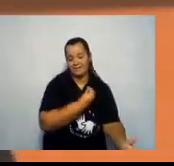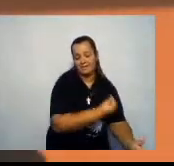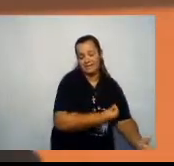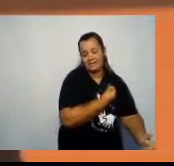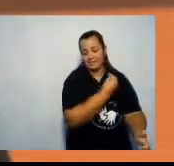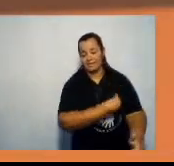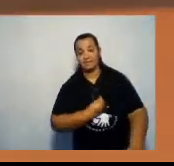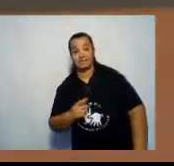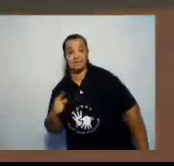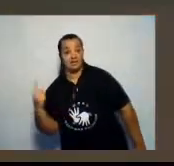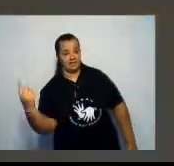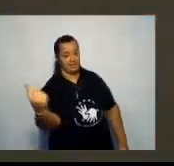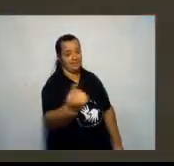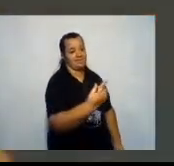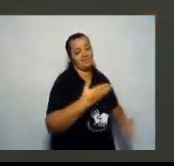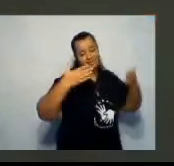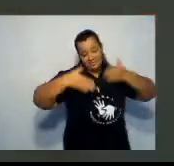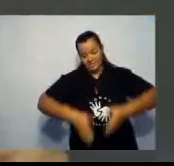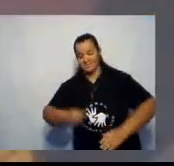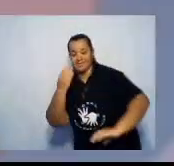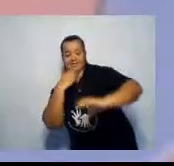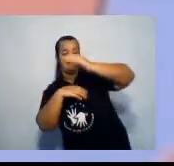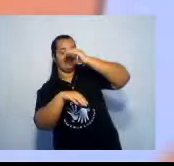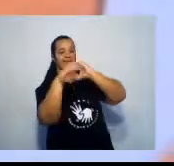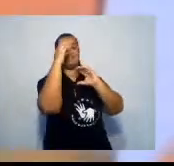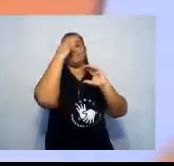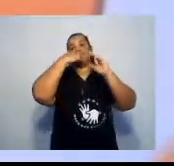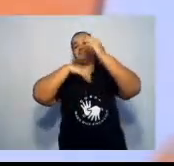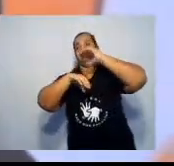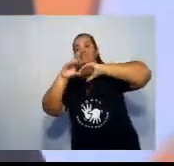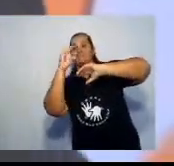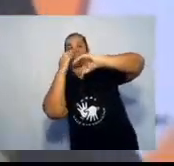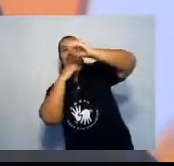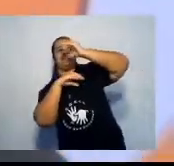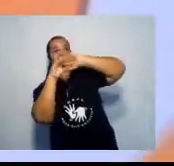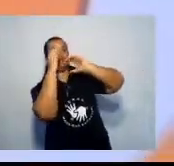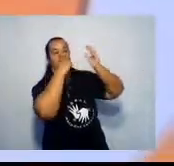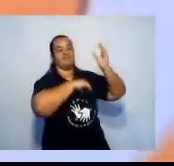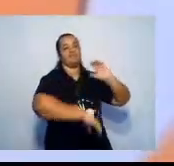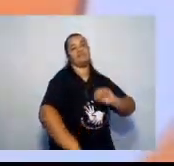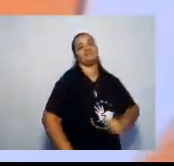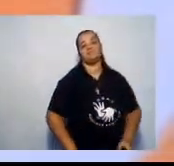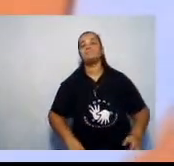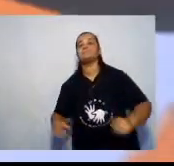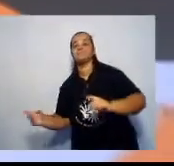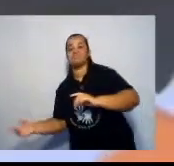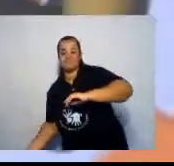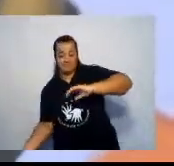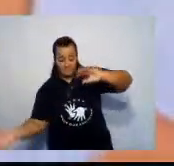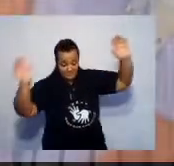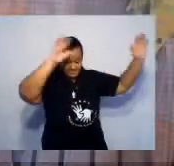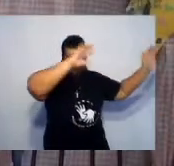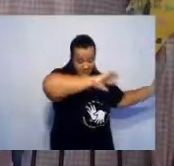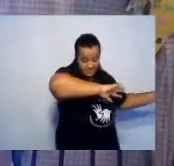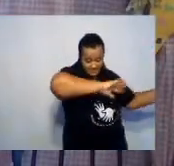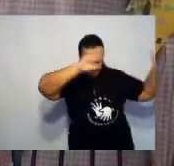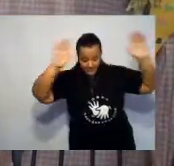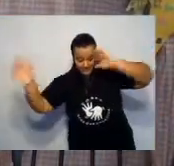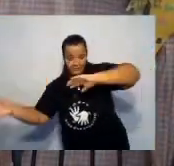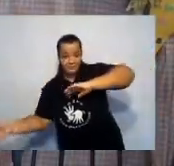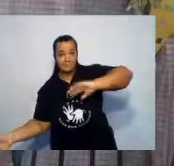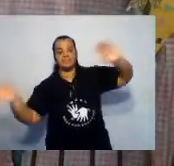segue a vida, o seu destino, e nós nascemos só pra cantar. Vai lá! Hey, yeah.